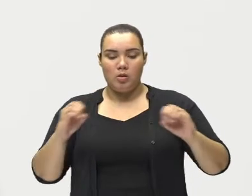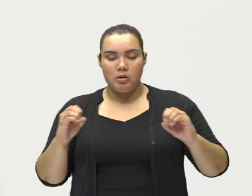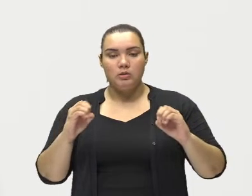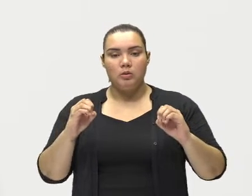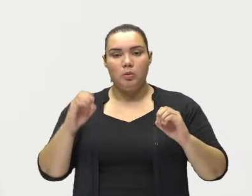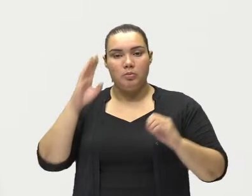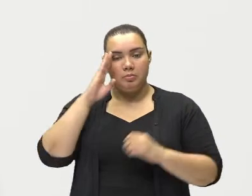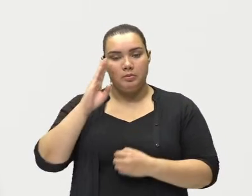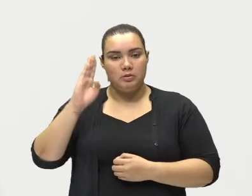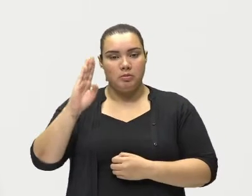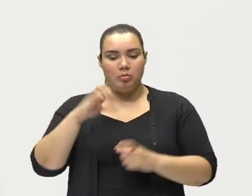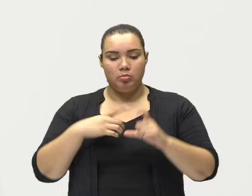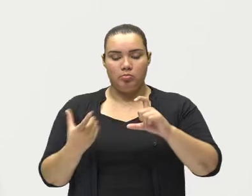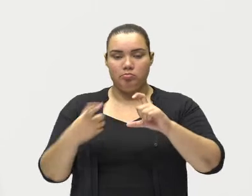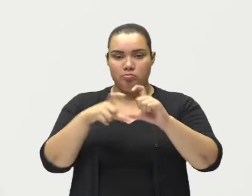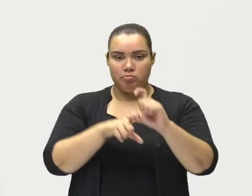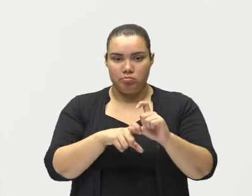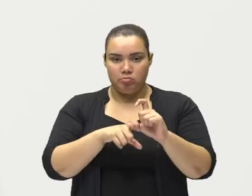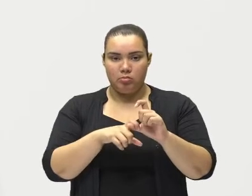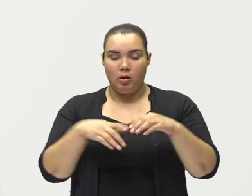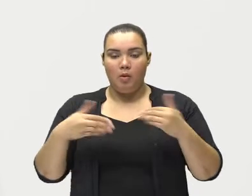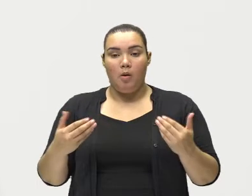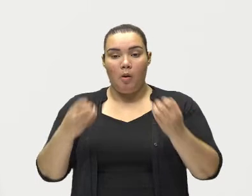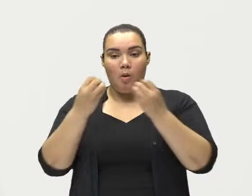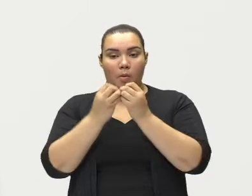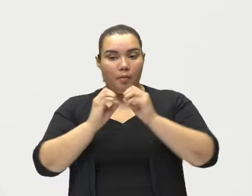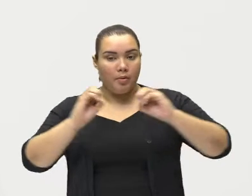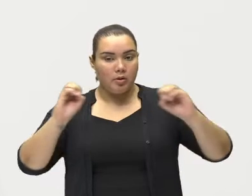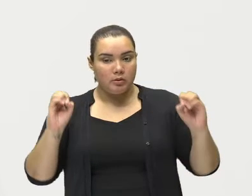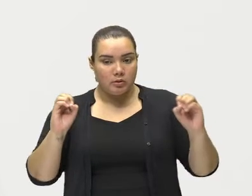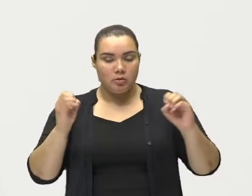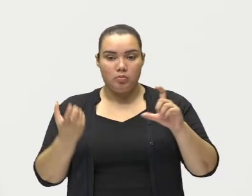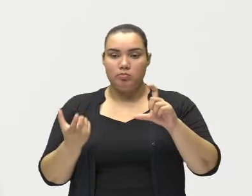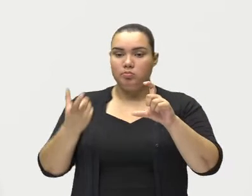sonhar. Então, ela é uma oração subordinada.